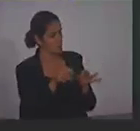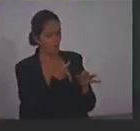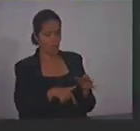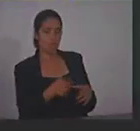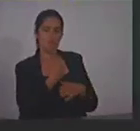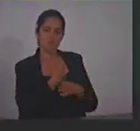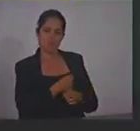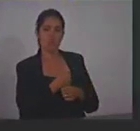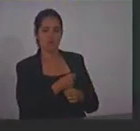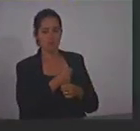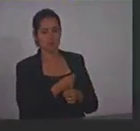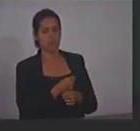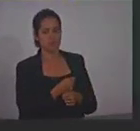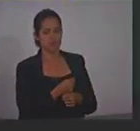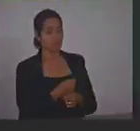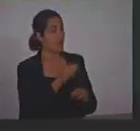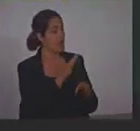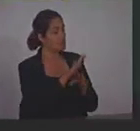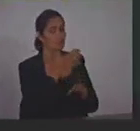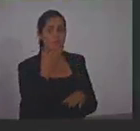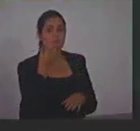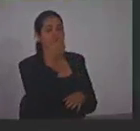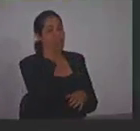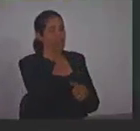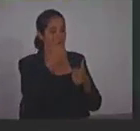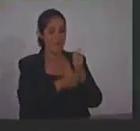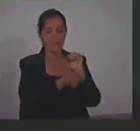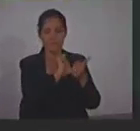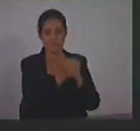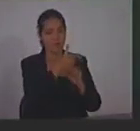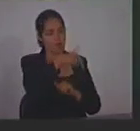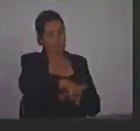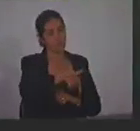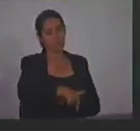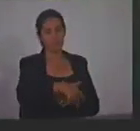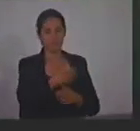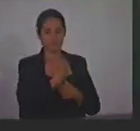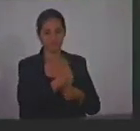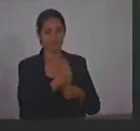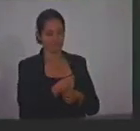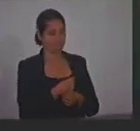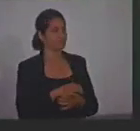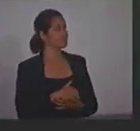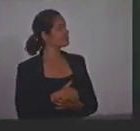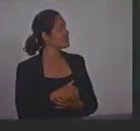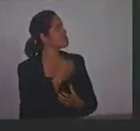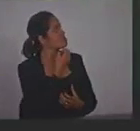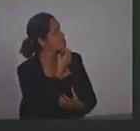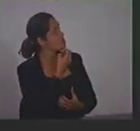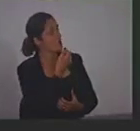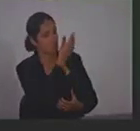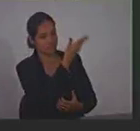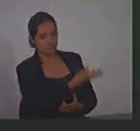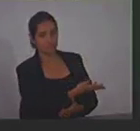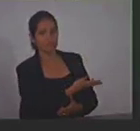e, com isso, ter melhoria no nosso esporte em Votuporanga, por todas aquelas pessoas que utilizam o